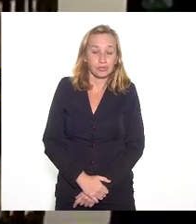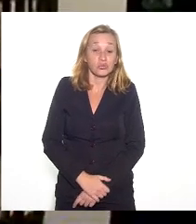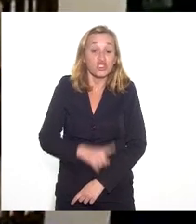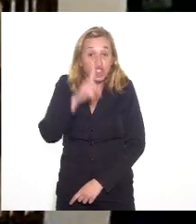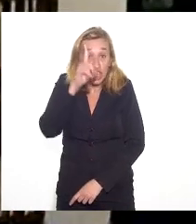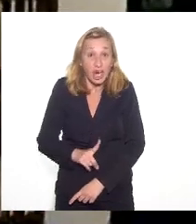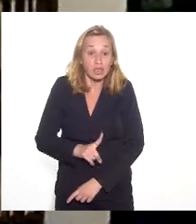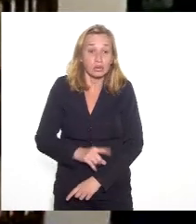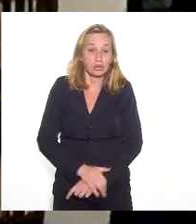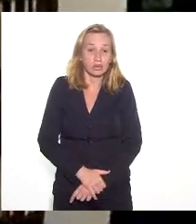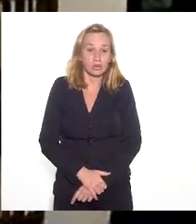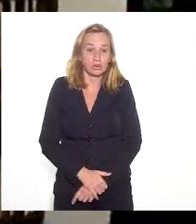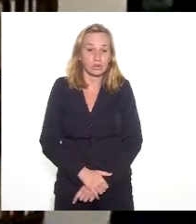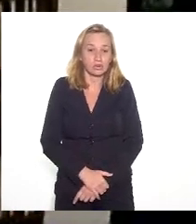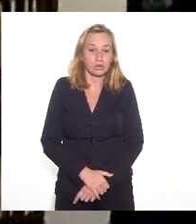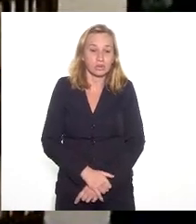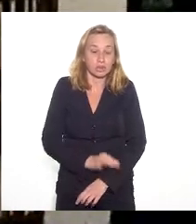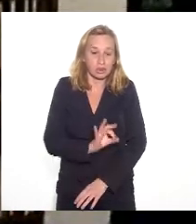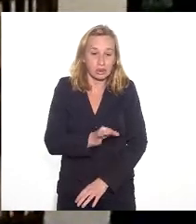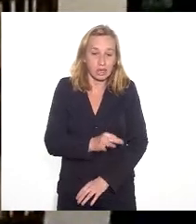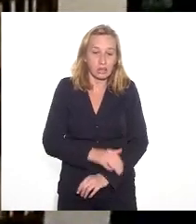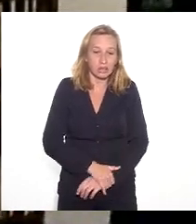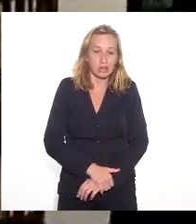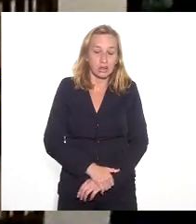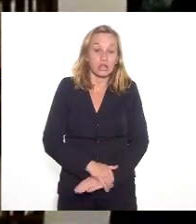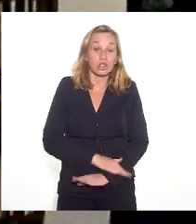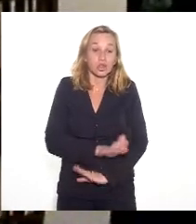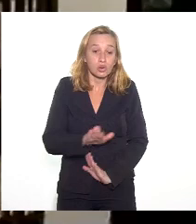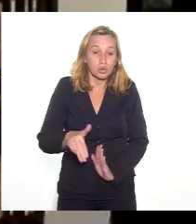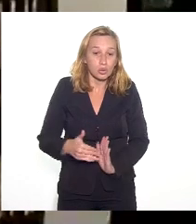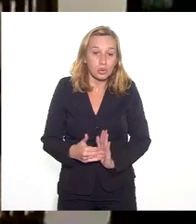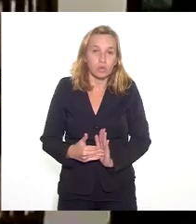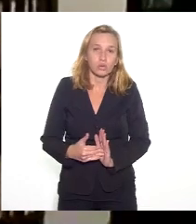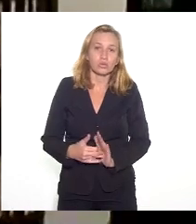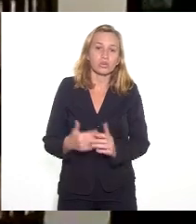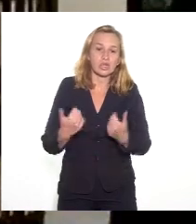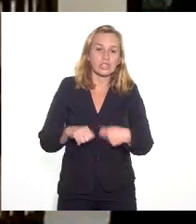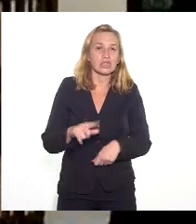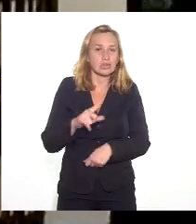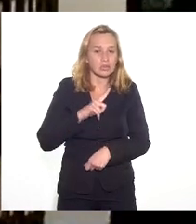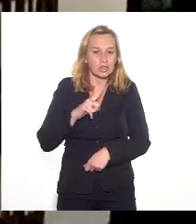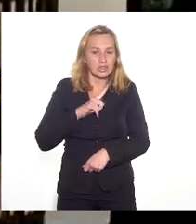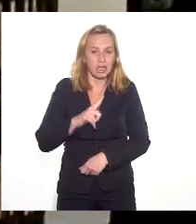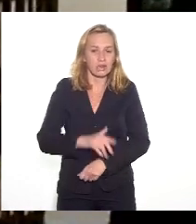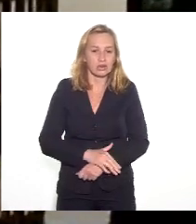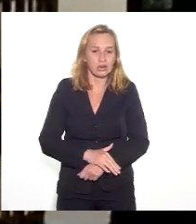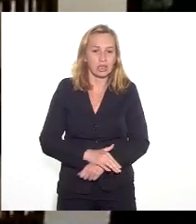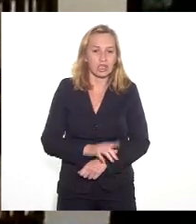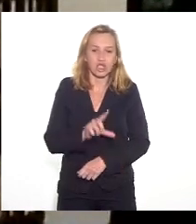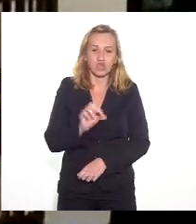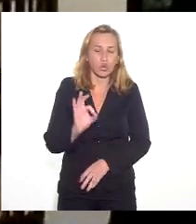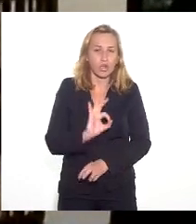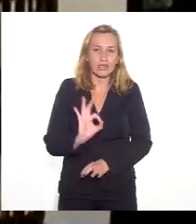direitos garantidos que todos devam ter, sem exceção,